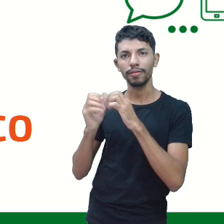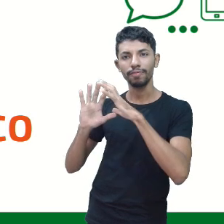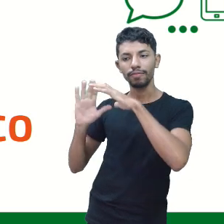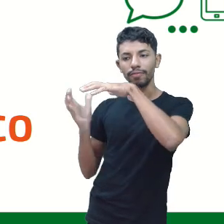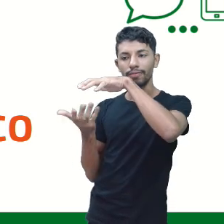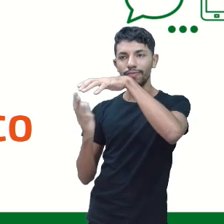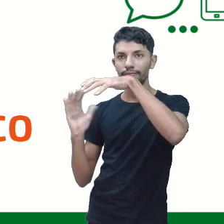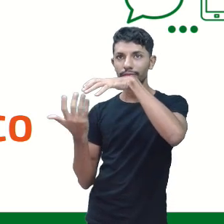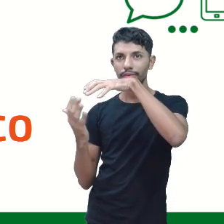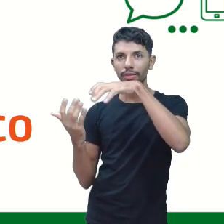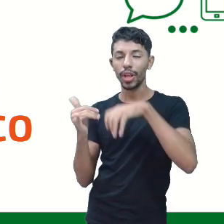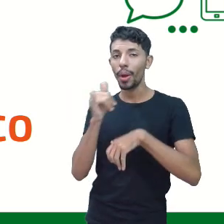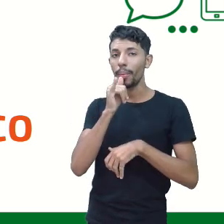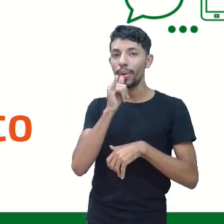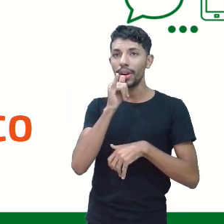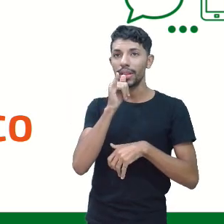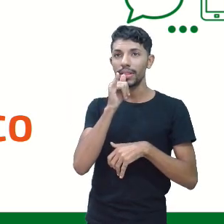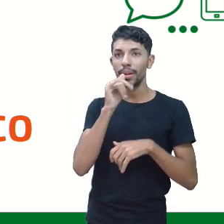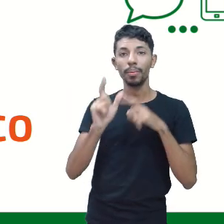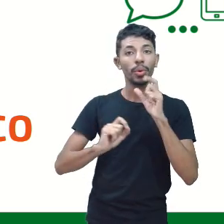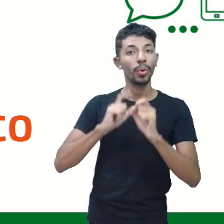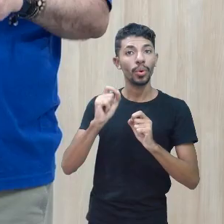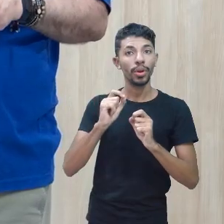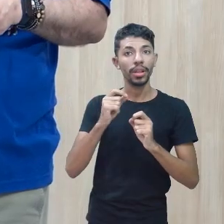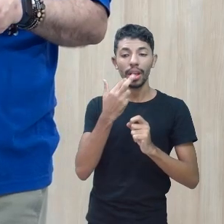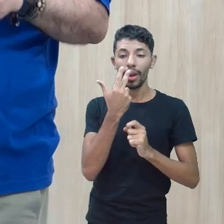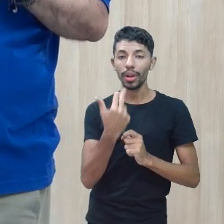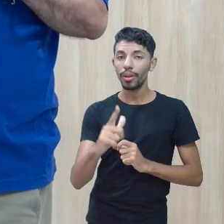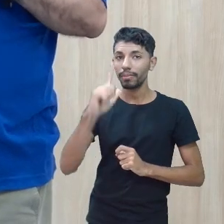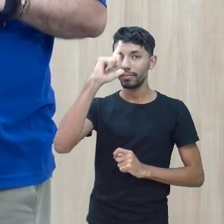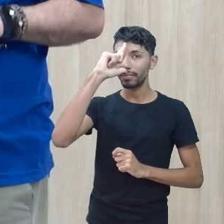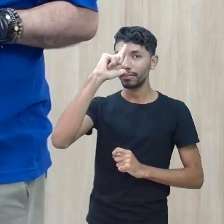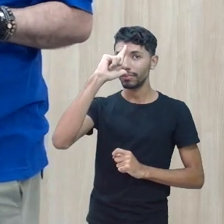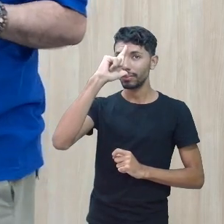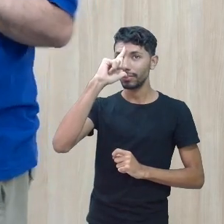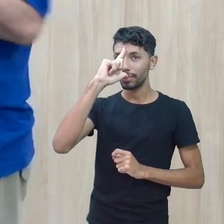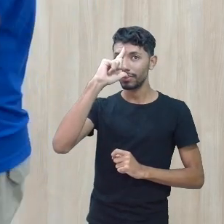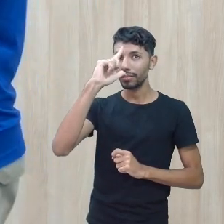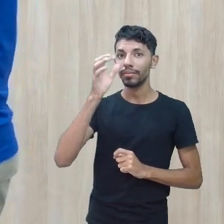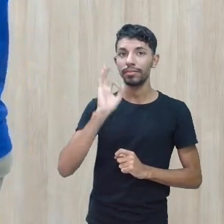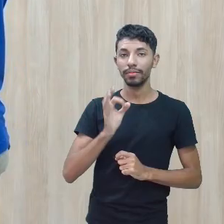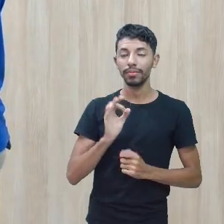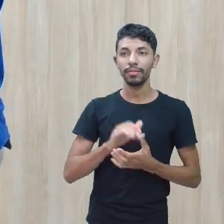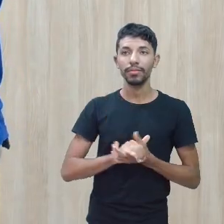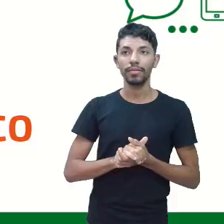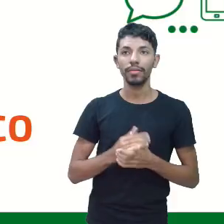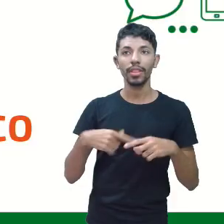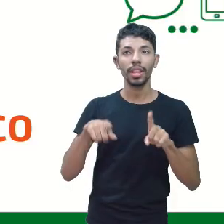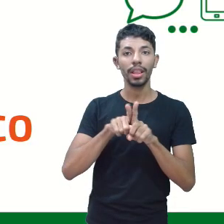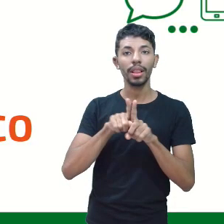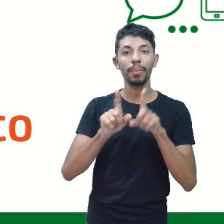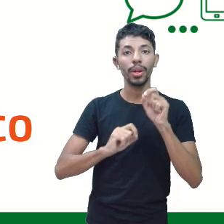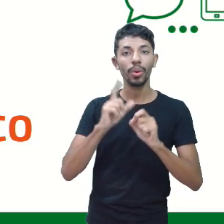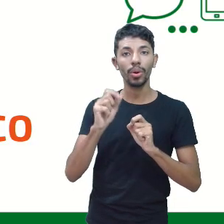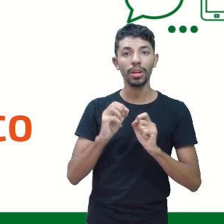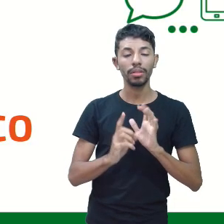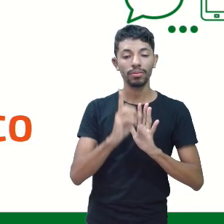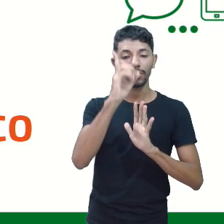exemplo, o latim, idioma da citação que nós utilizamos, e o direito